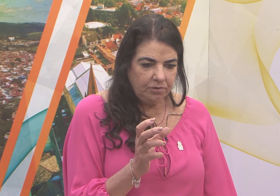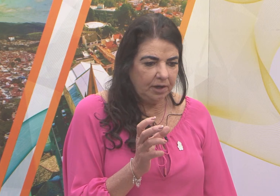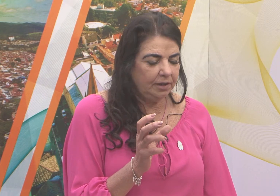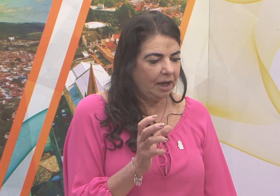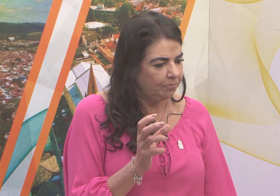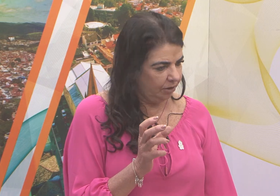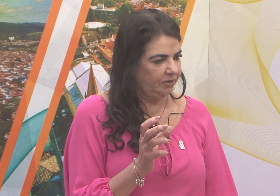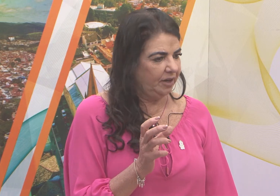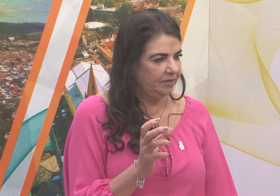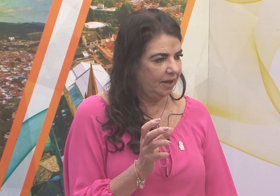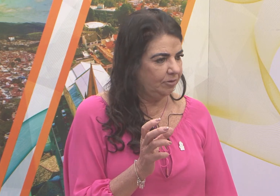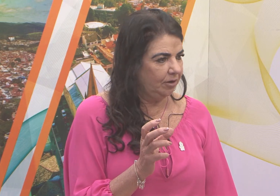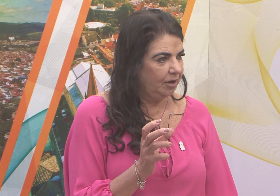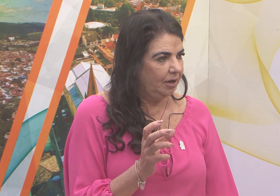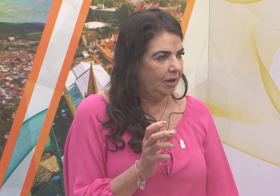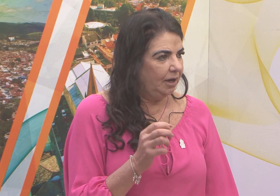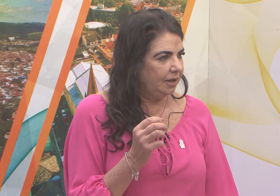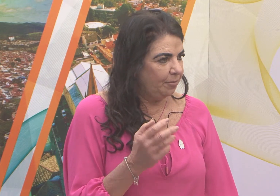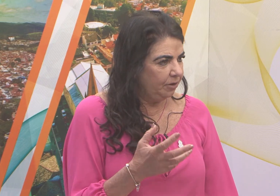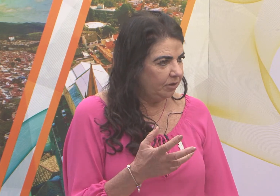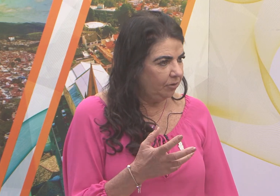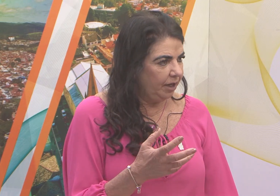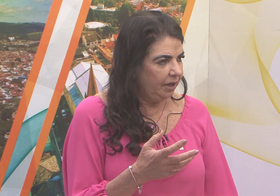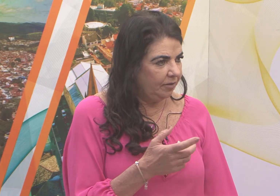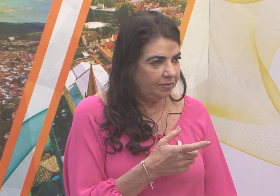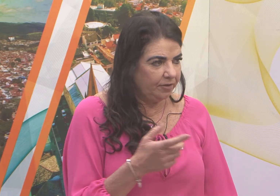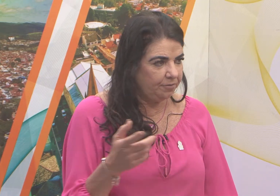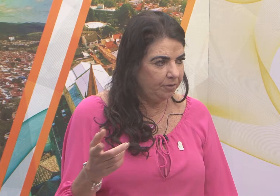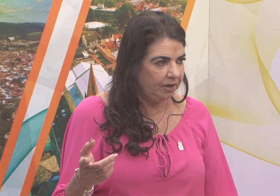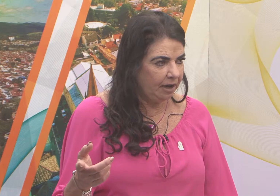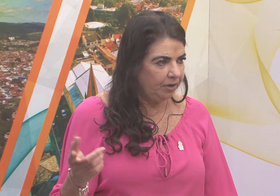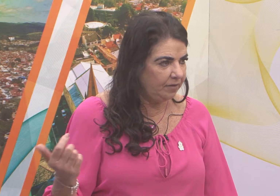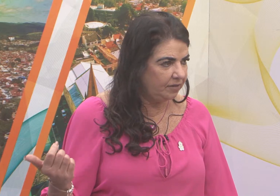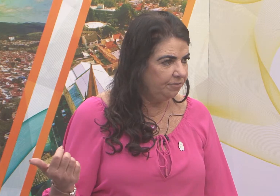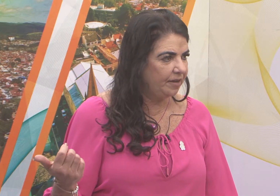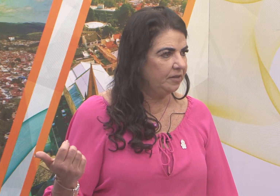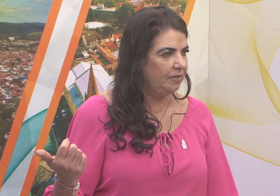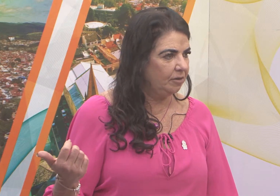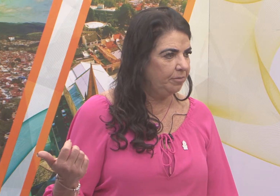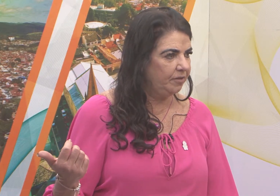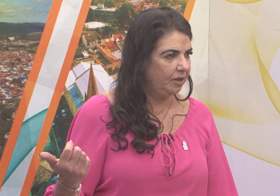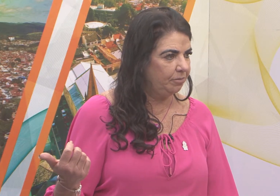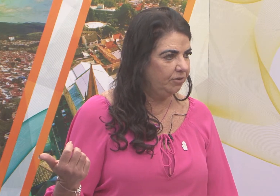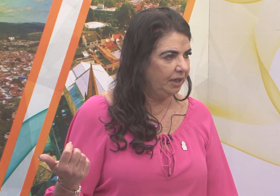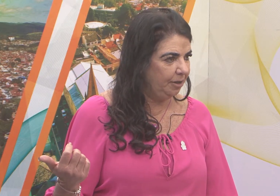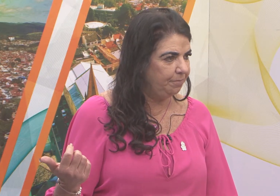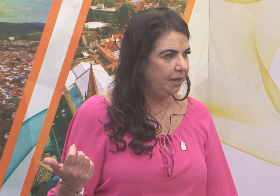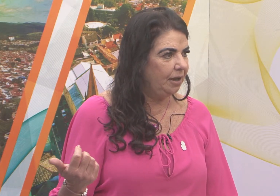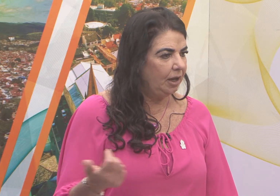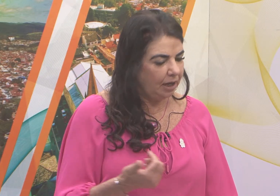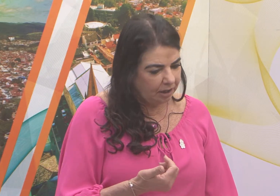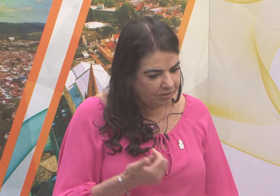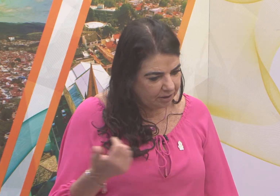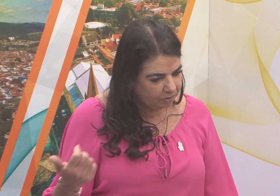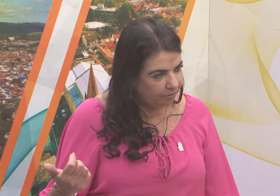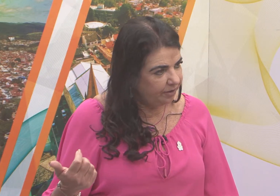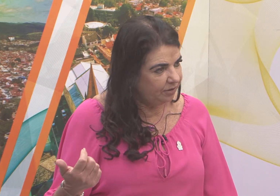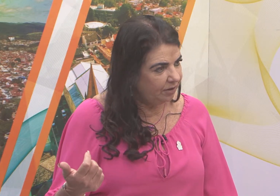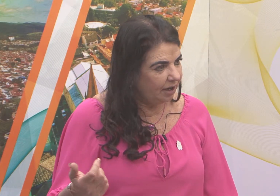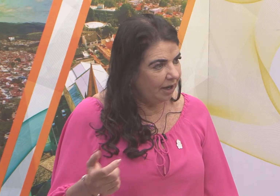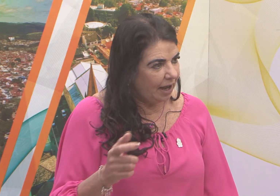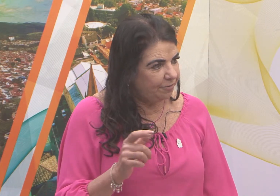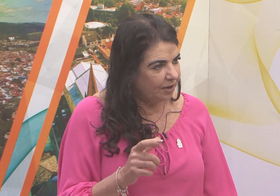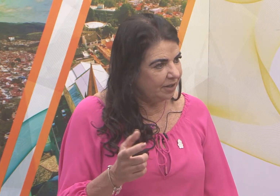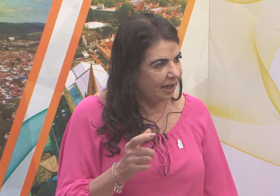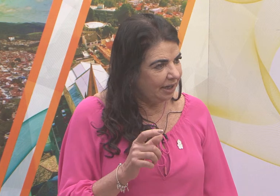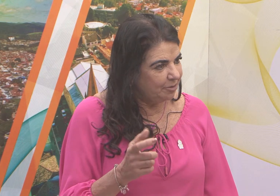de hoje, ele está muito estressado, ele está muito na correria. Se você for olhar o índice de vacinação, por exemplo, de gripe e de